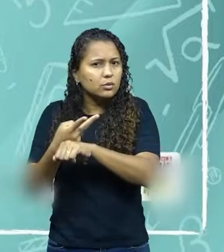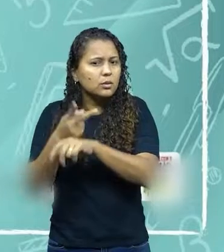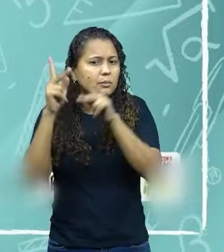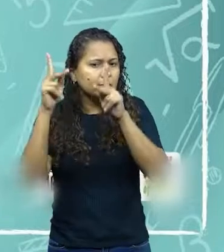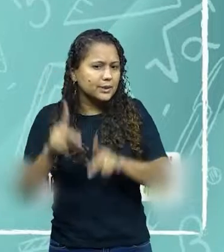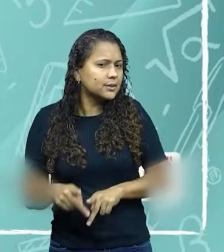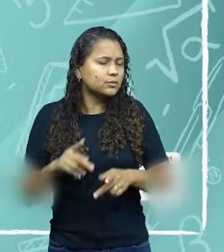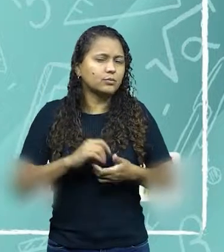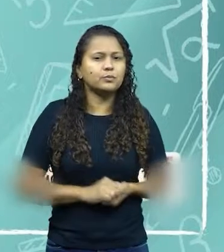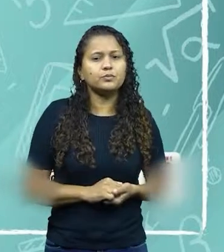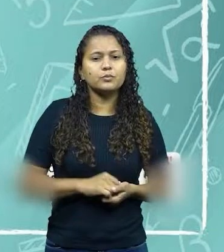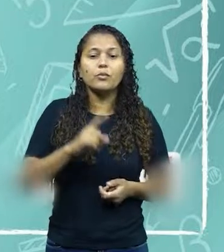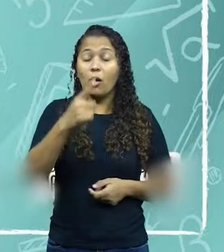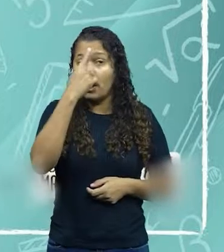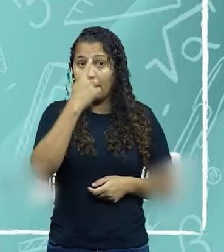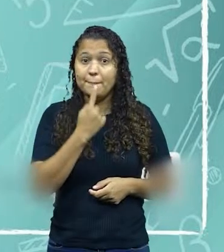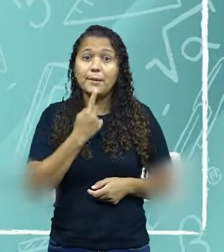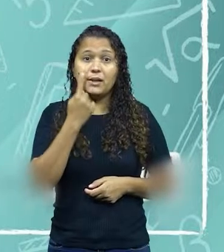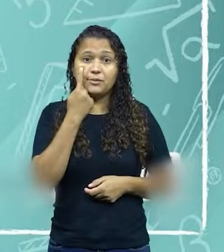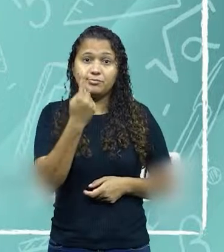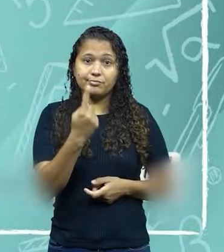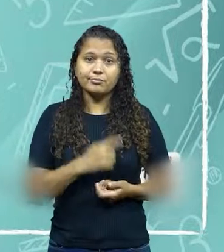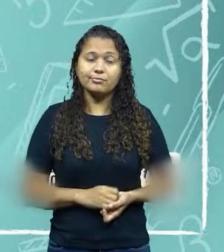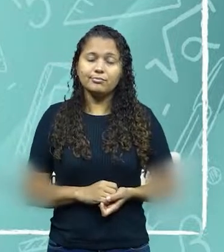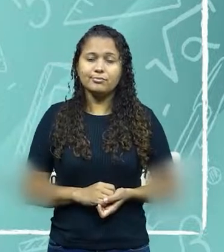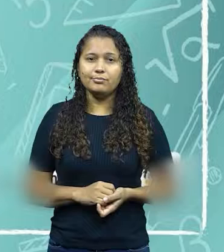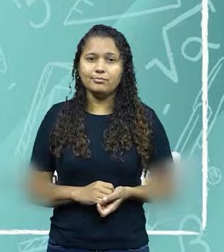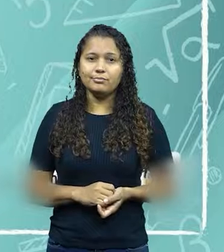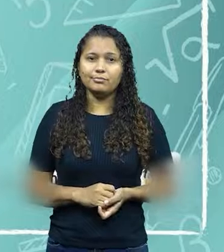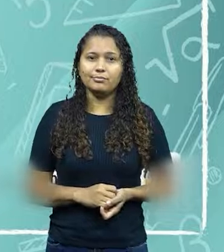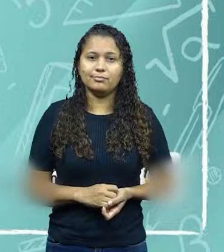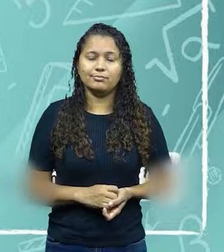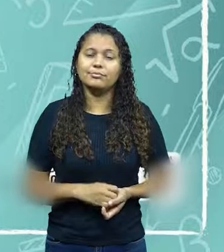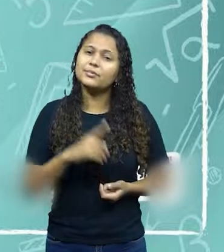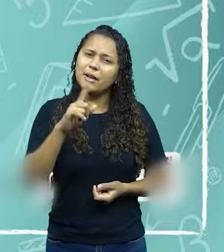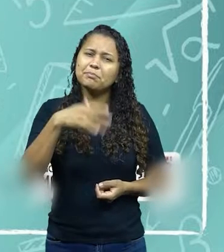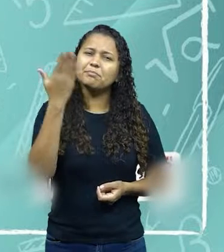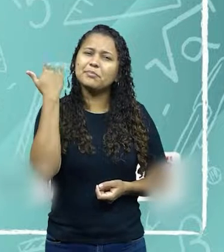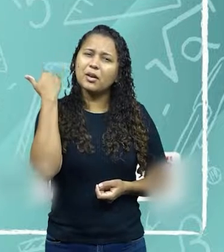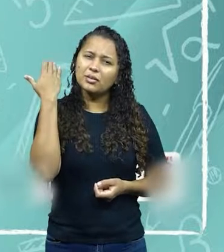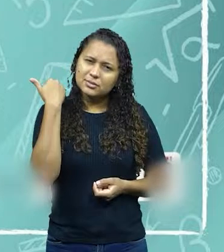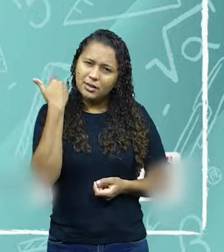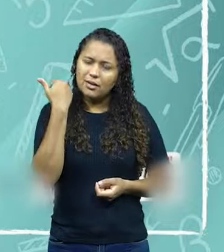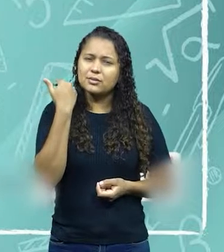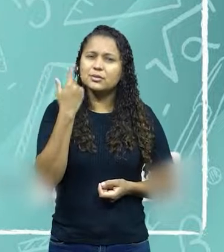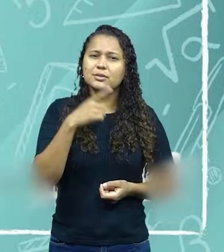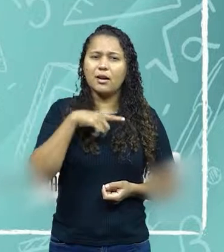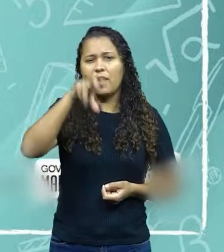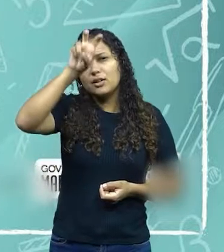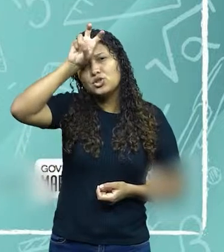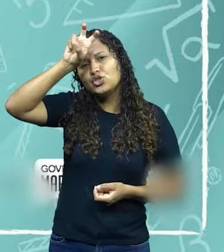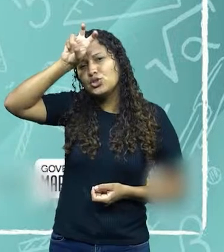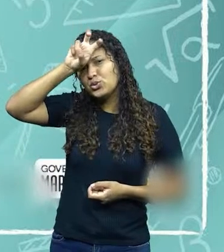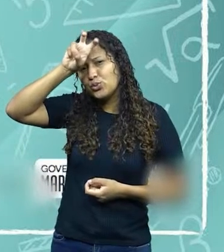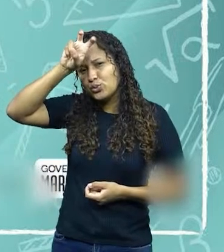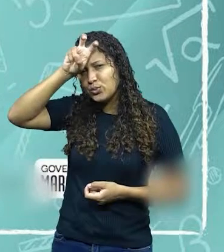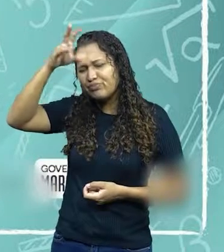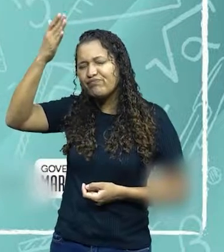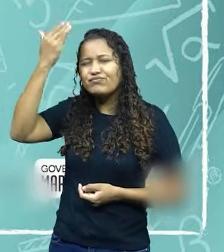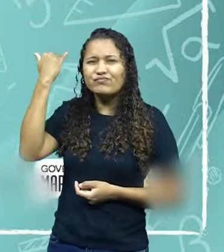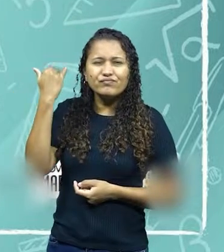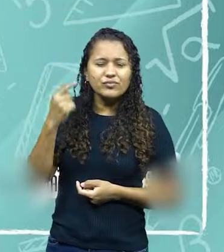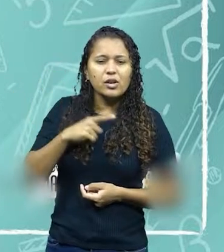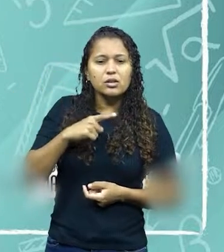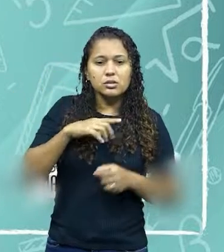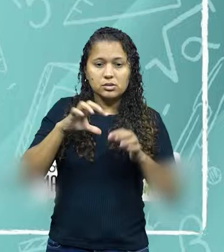padrões. Nessa imagem que a gente está vendo, é uma imagem do Egito. No Egito, se utilizava